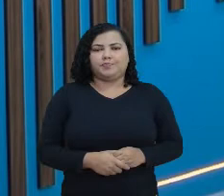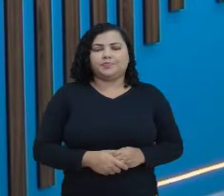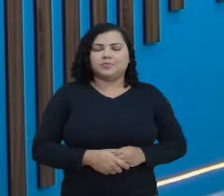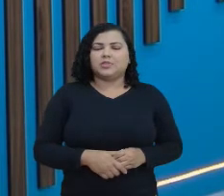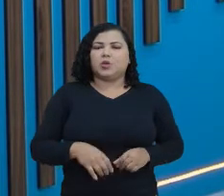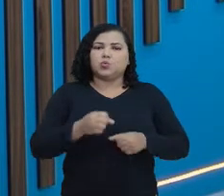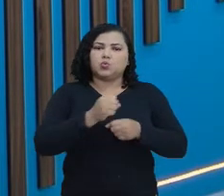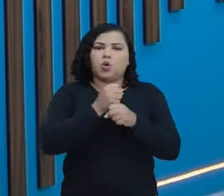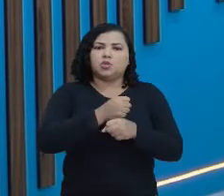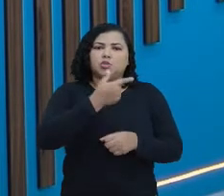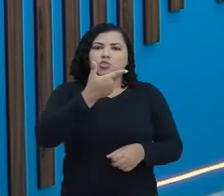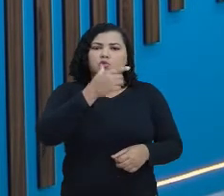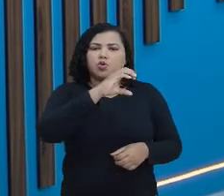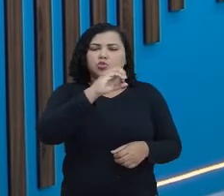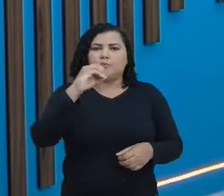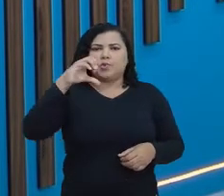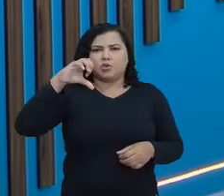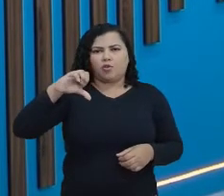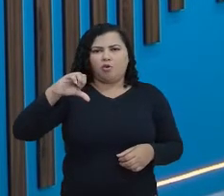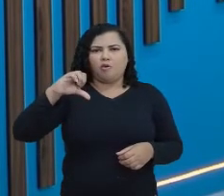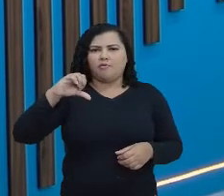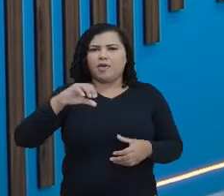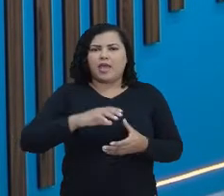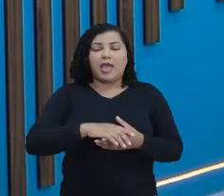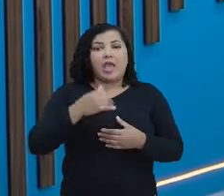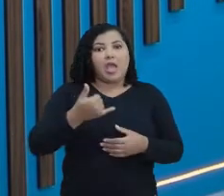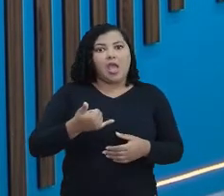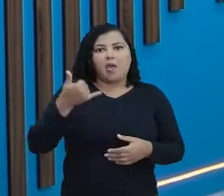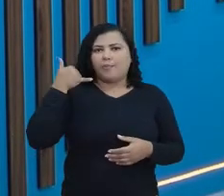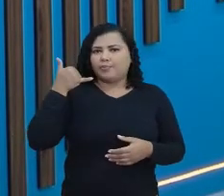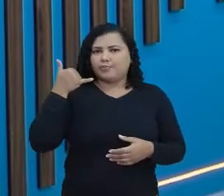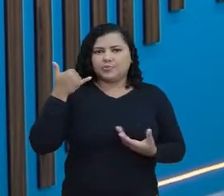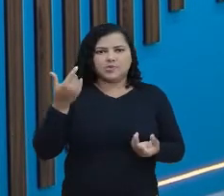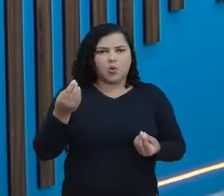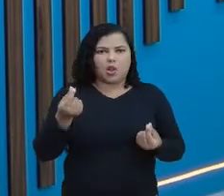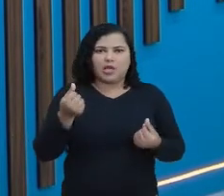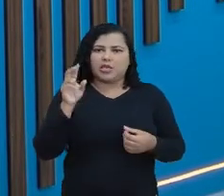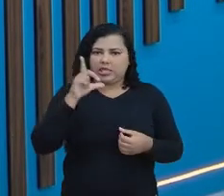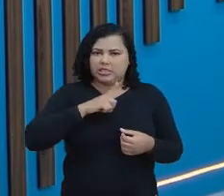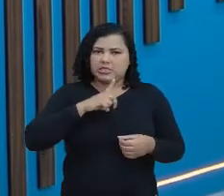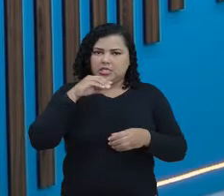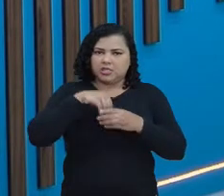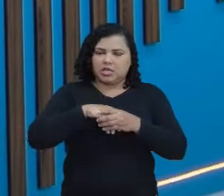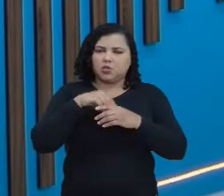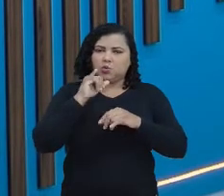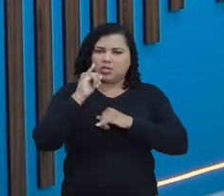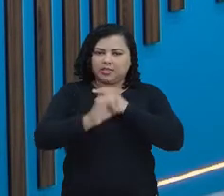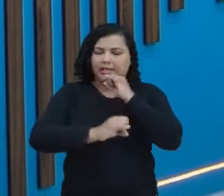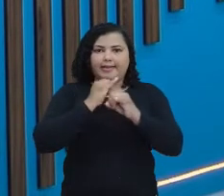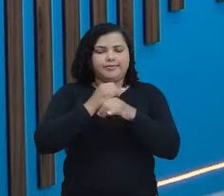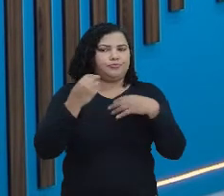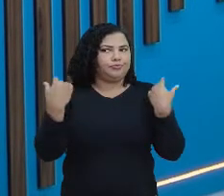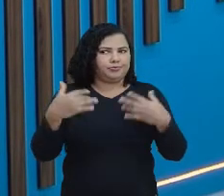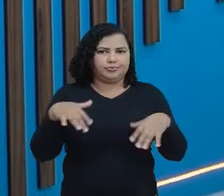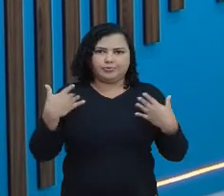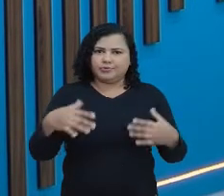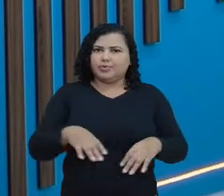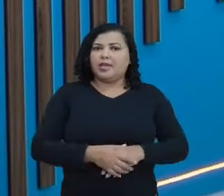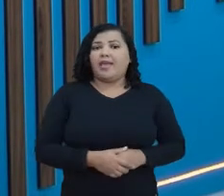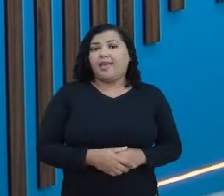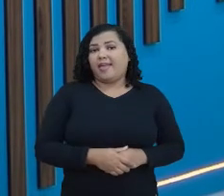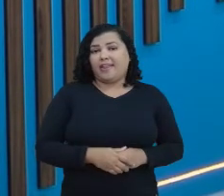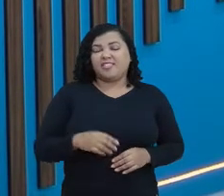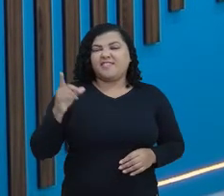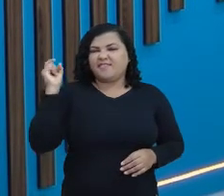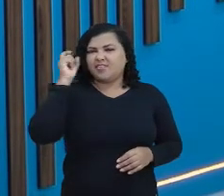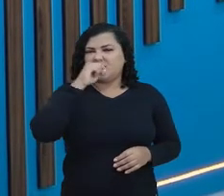2009, smartphone era um dispositivo raríssimo, assim. Raríssimo, raríssimo. A gente